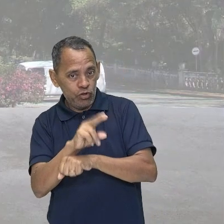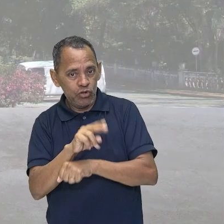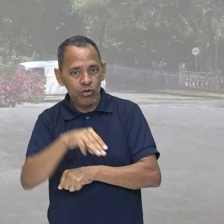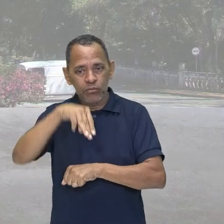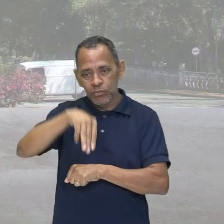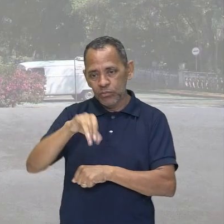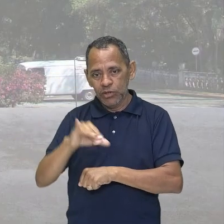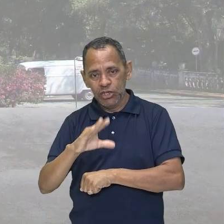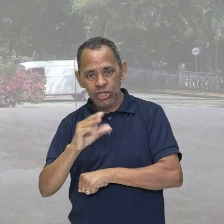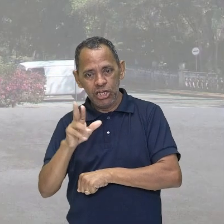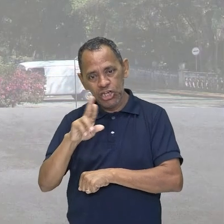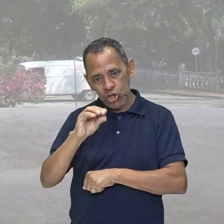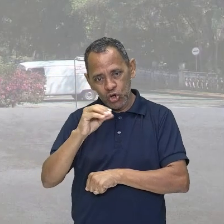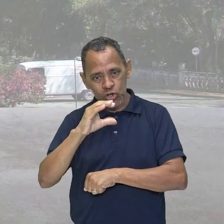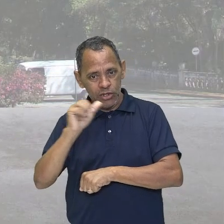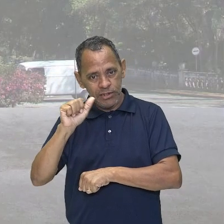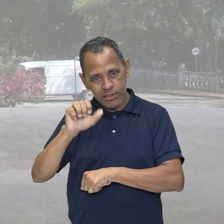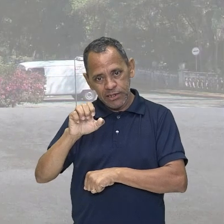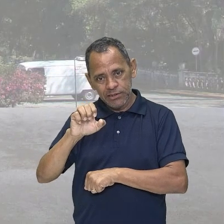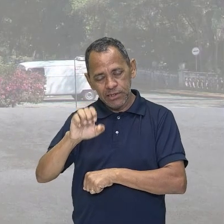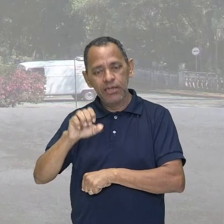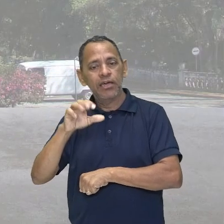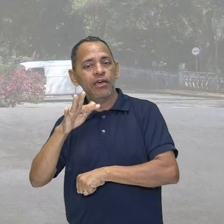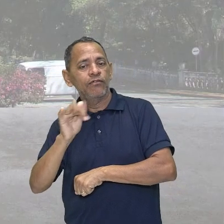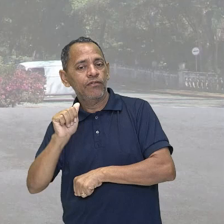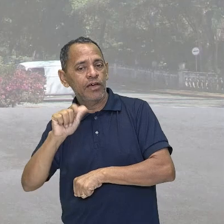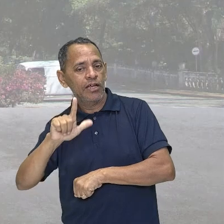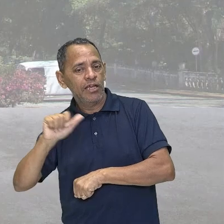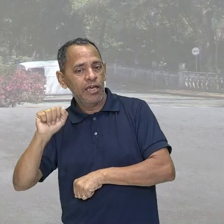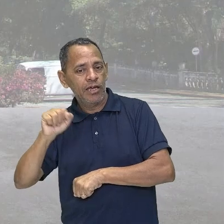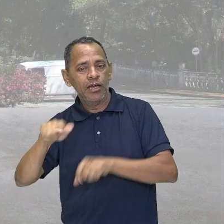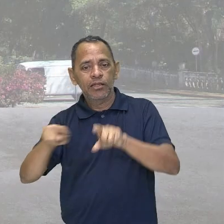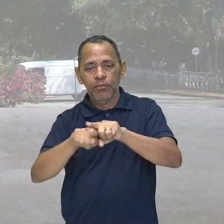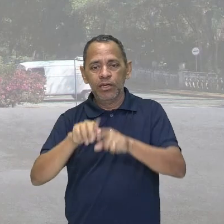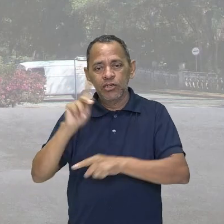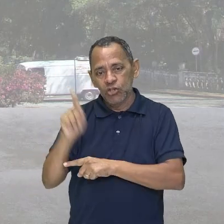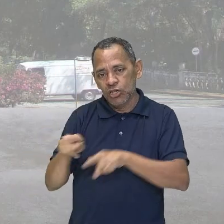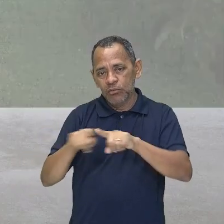certo? Outra instituição importante na história da vacinação